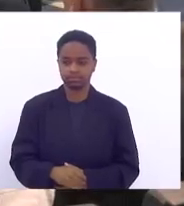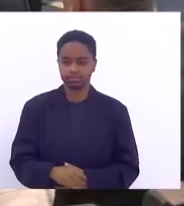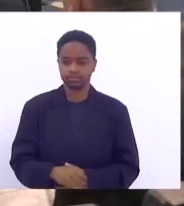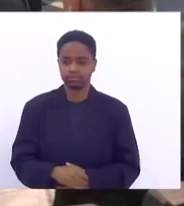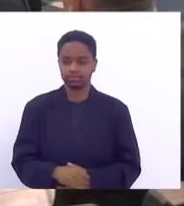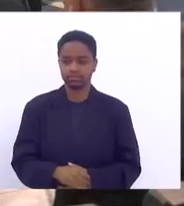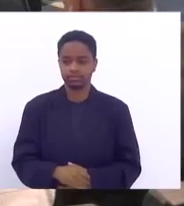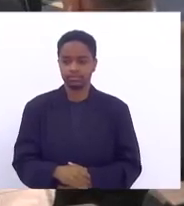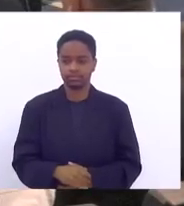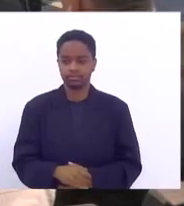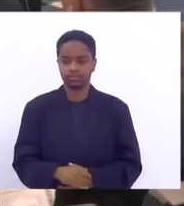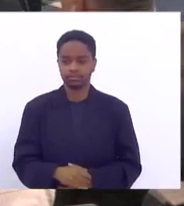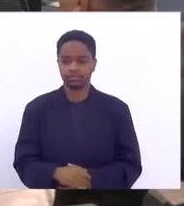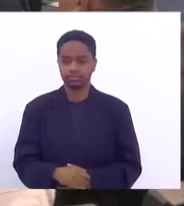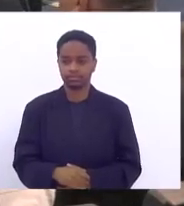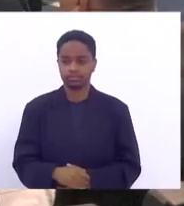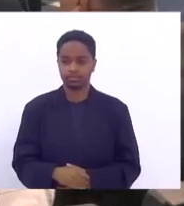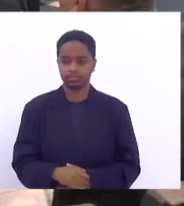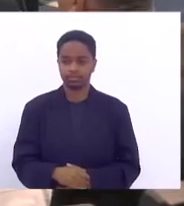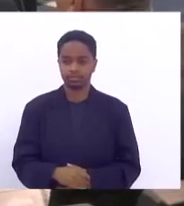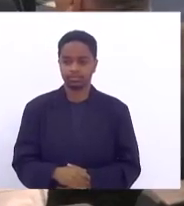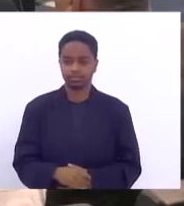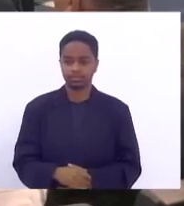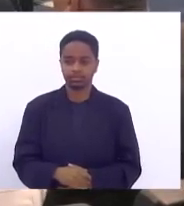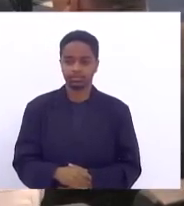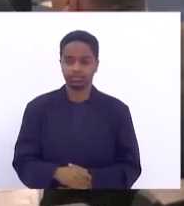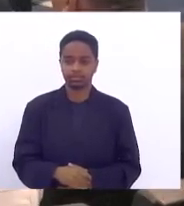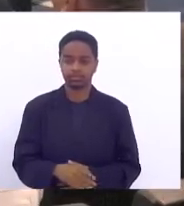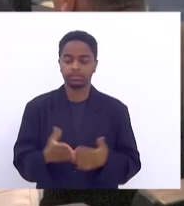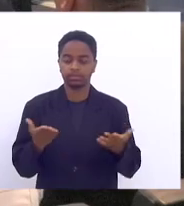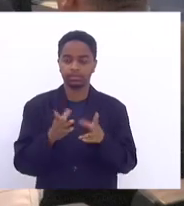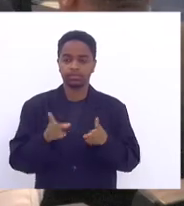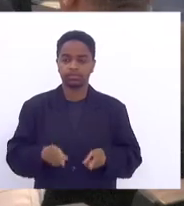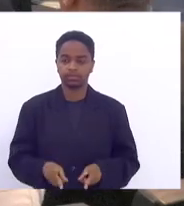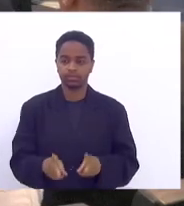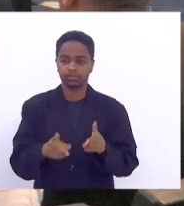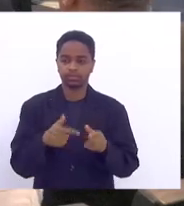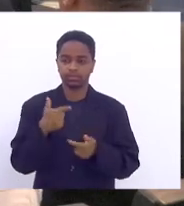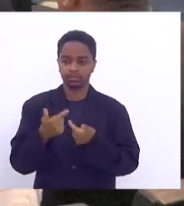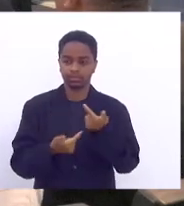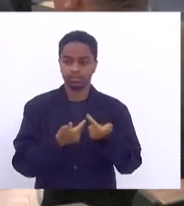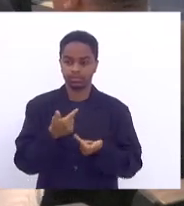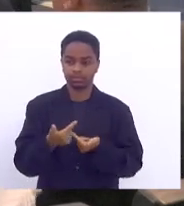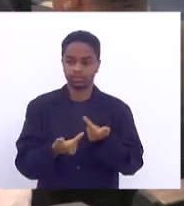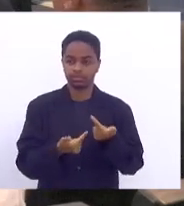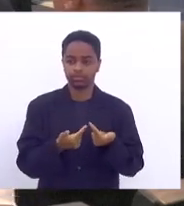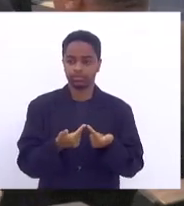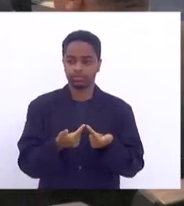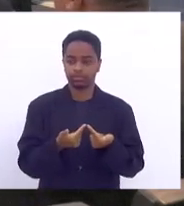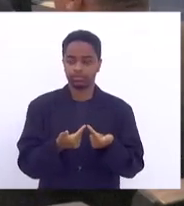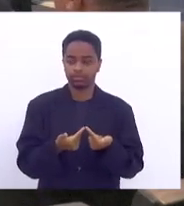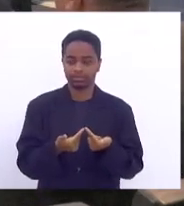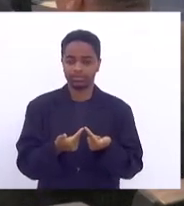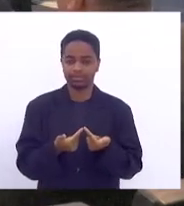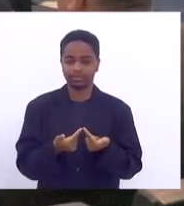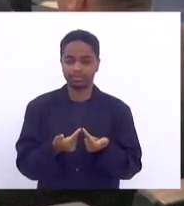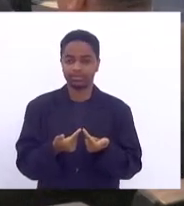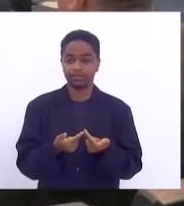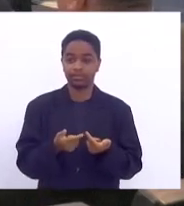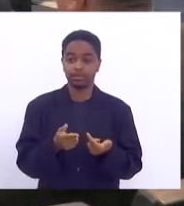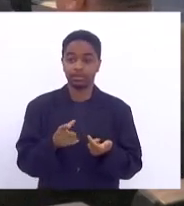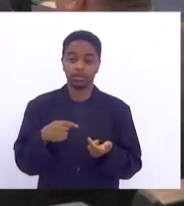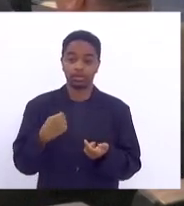Paulo e Oi dando sequência aos trabalhos dizer que obviamente que a gente não controla o que